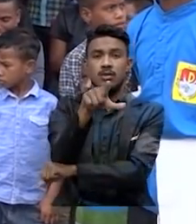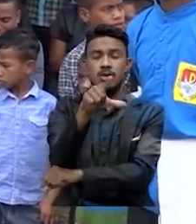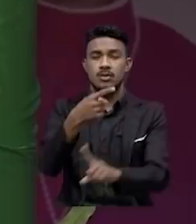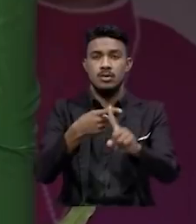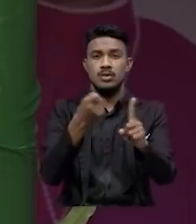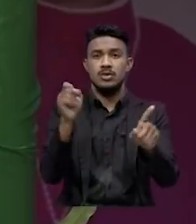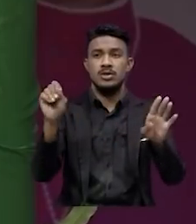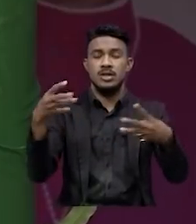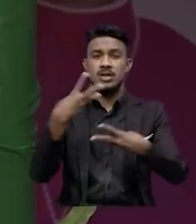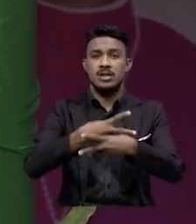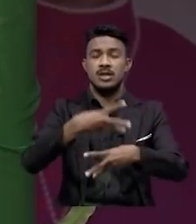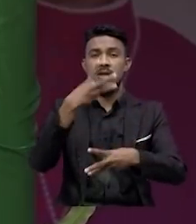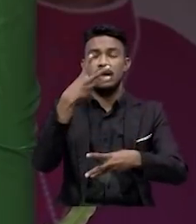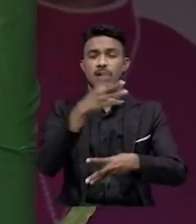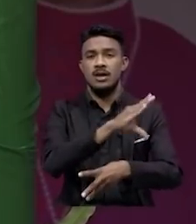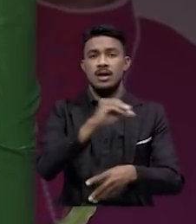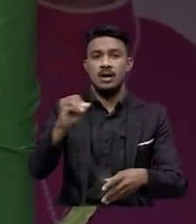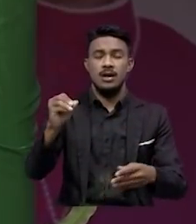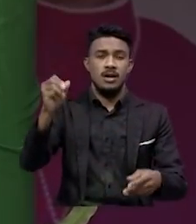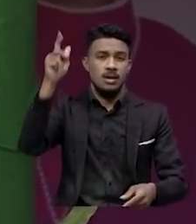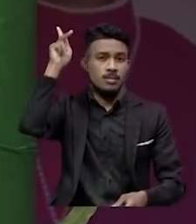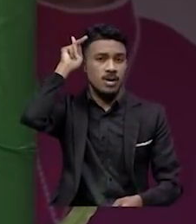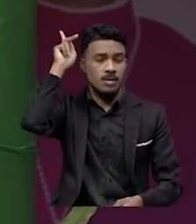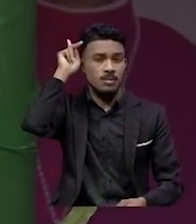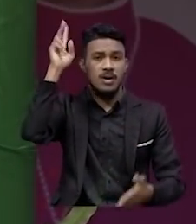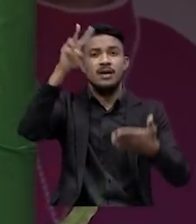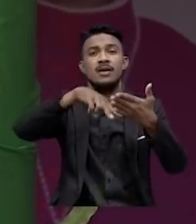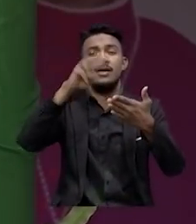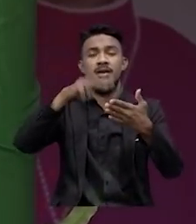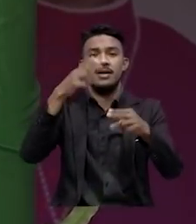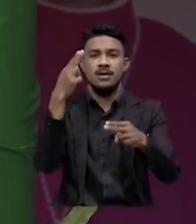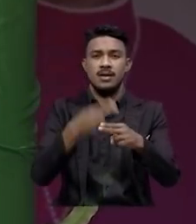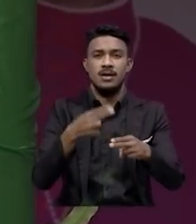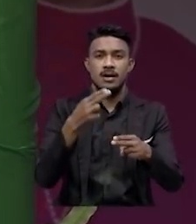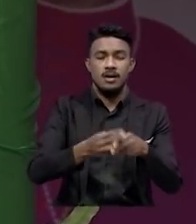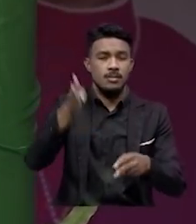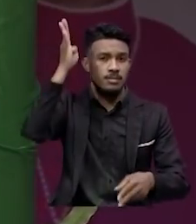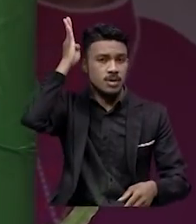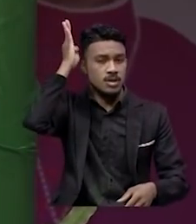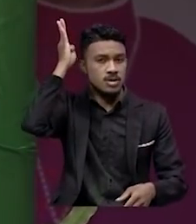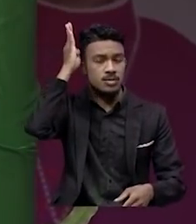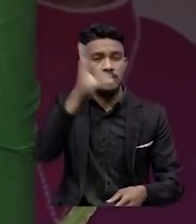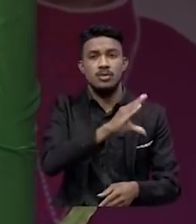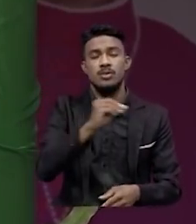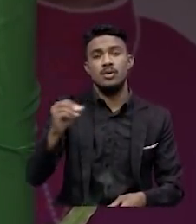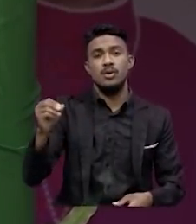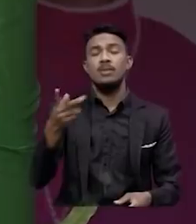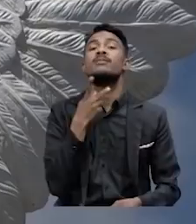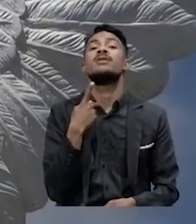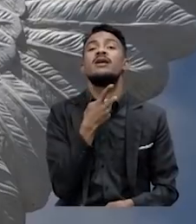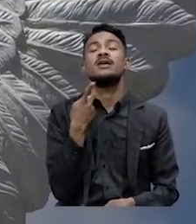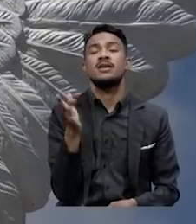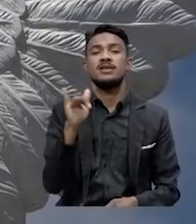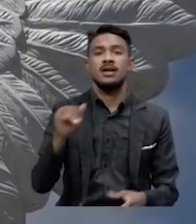Basilica São Pedro Papa Francisco le sainarang arsebispu Bispo no Padre Sira